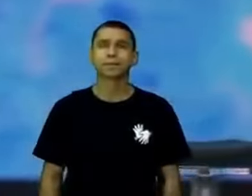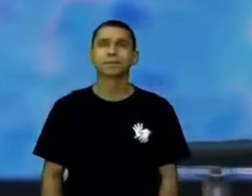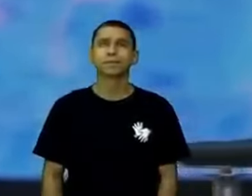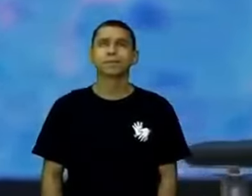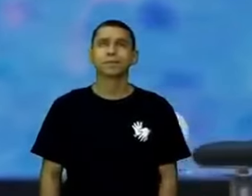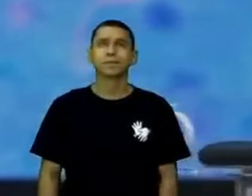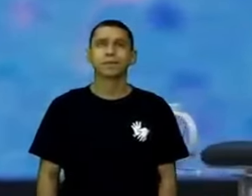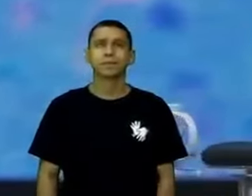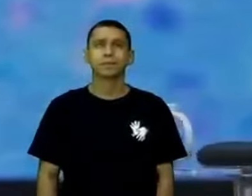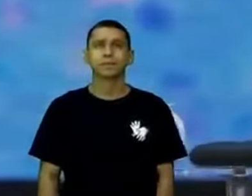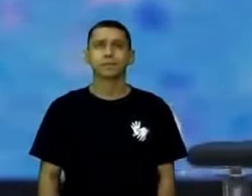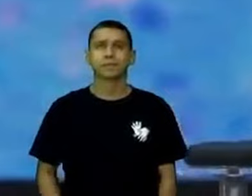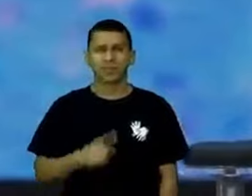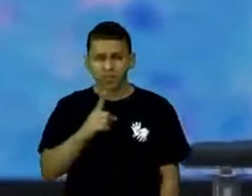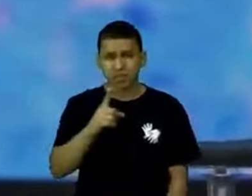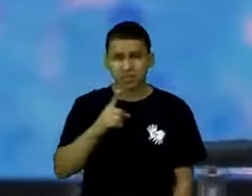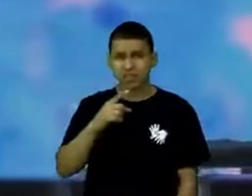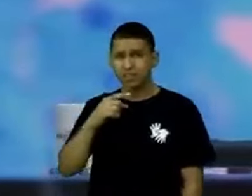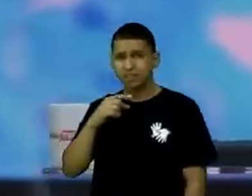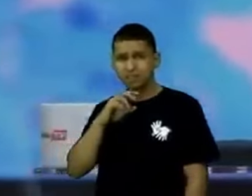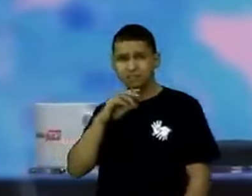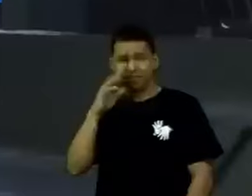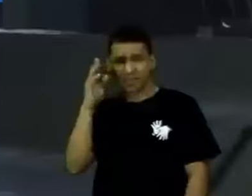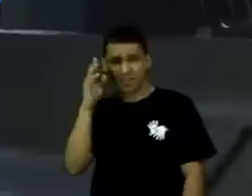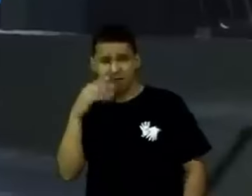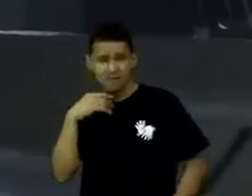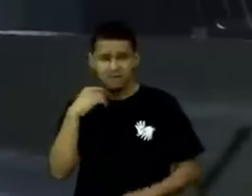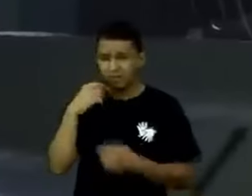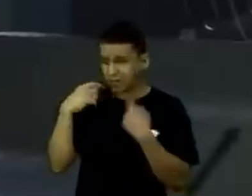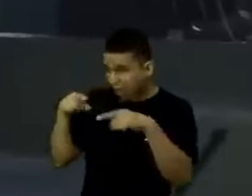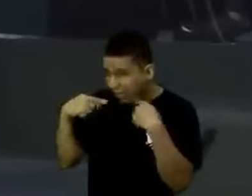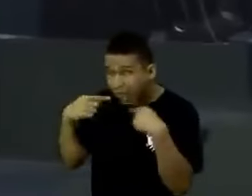Tu não vai mais ser a murmuradora da família.